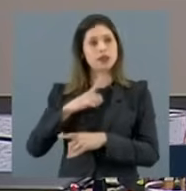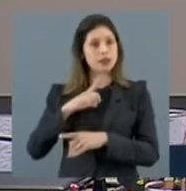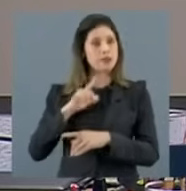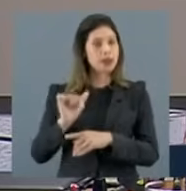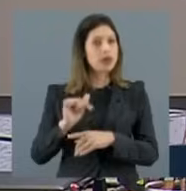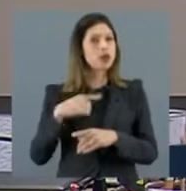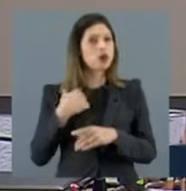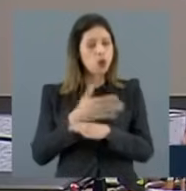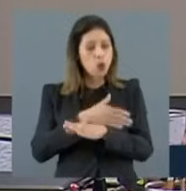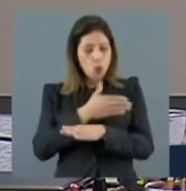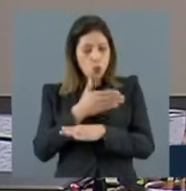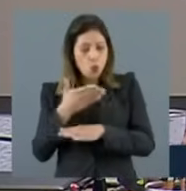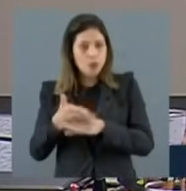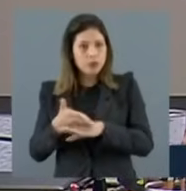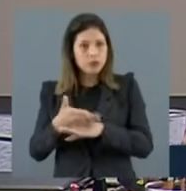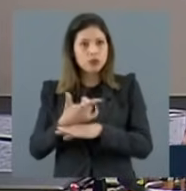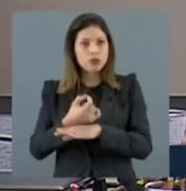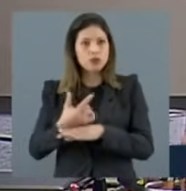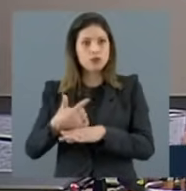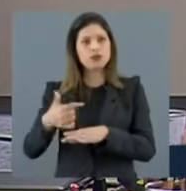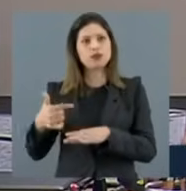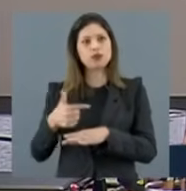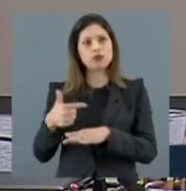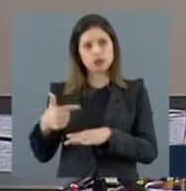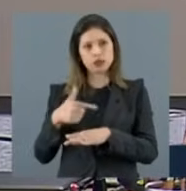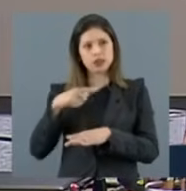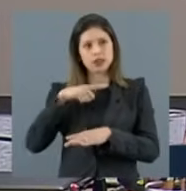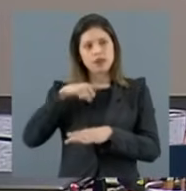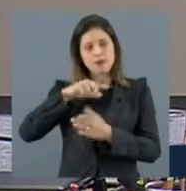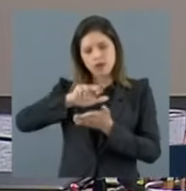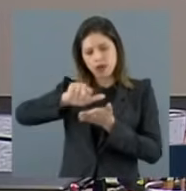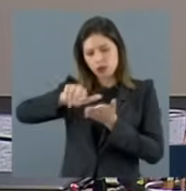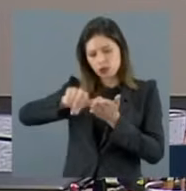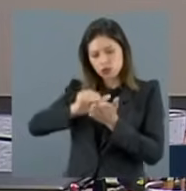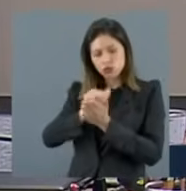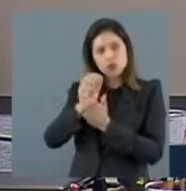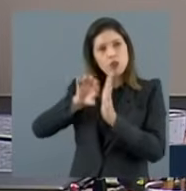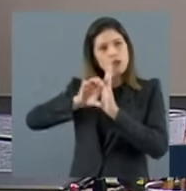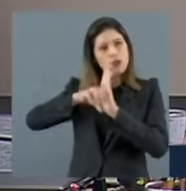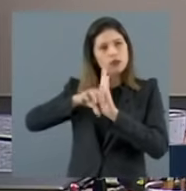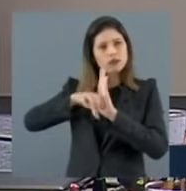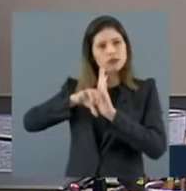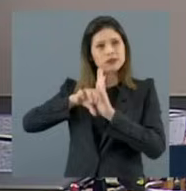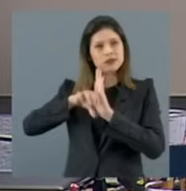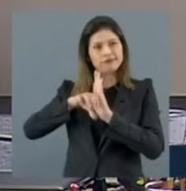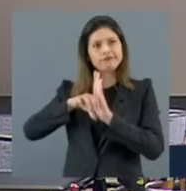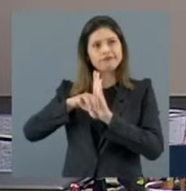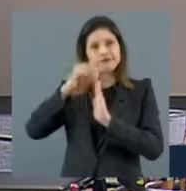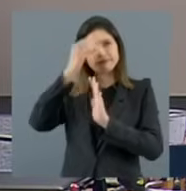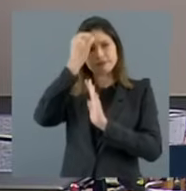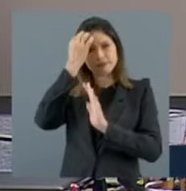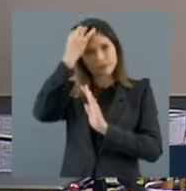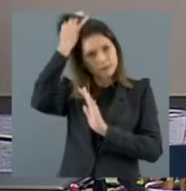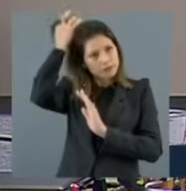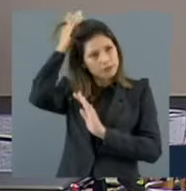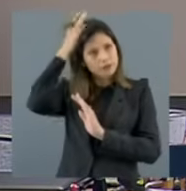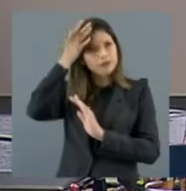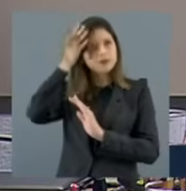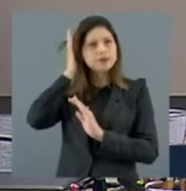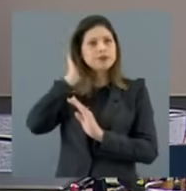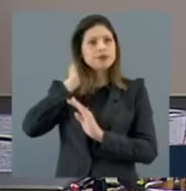2022. Conceitos externos, como disse Alexandre de Moraes no seu último